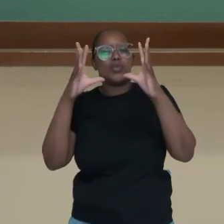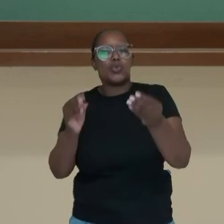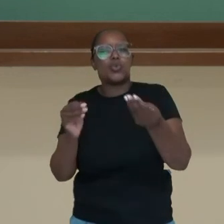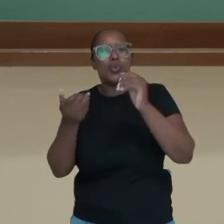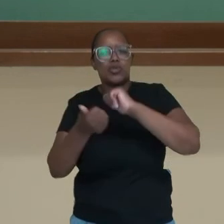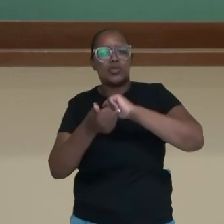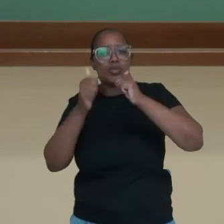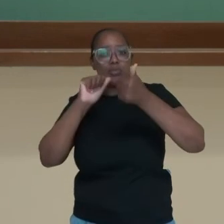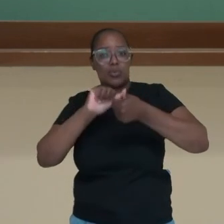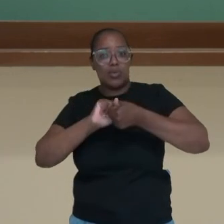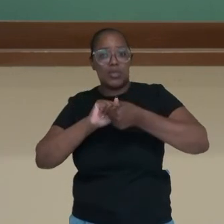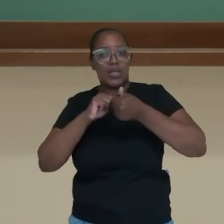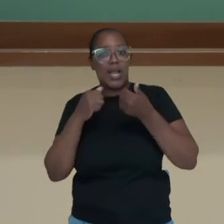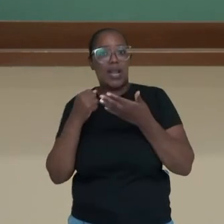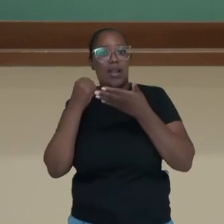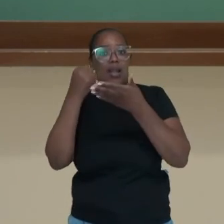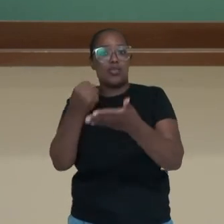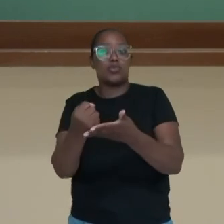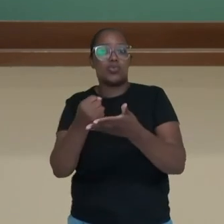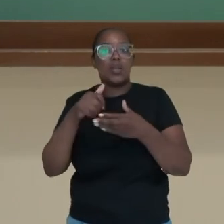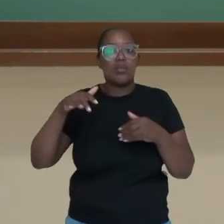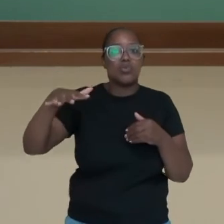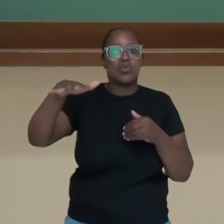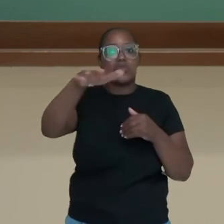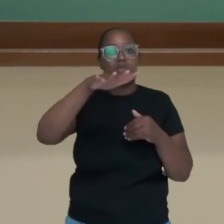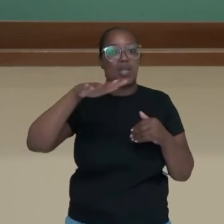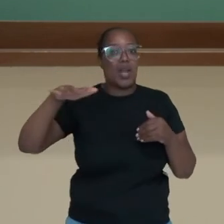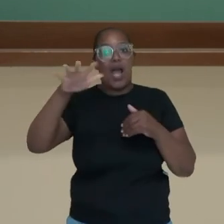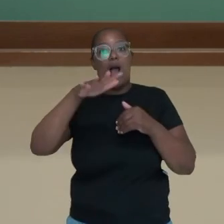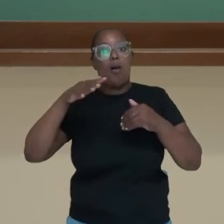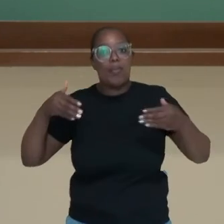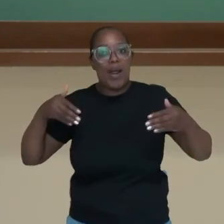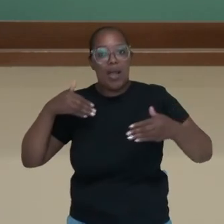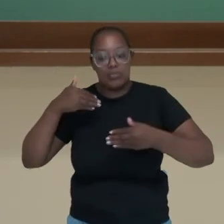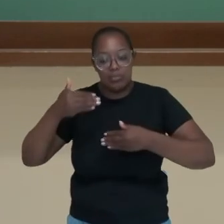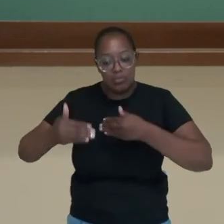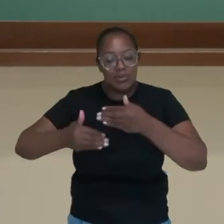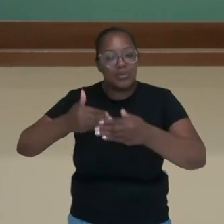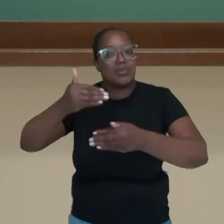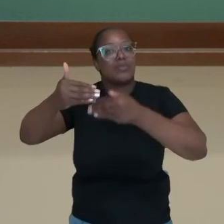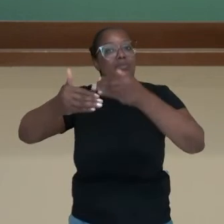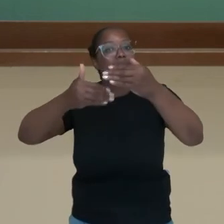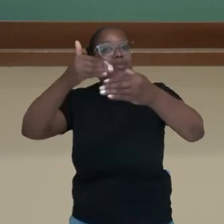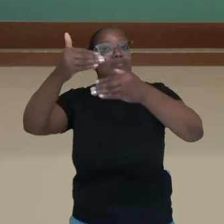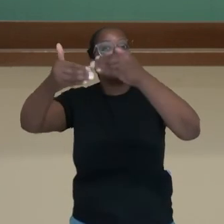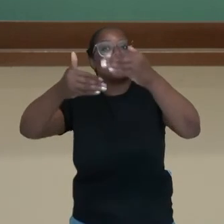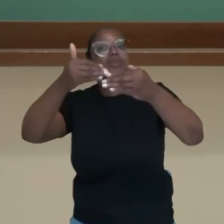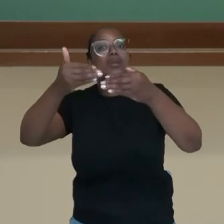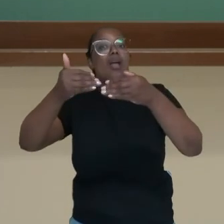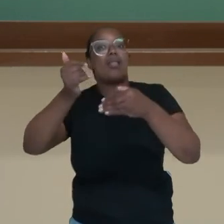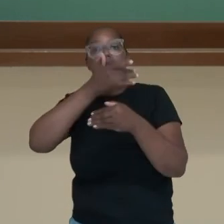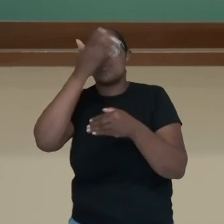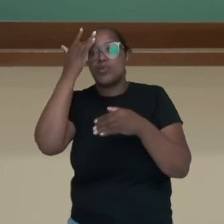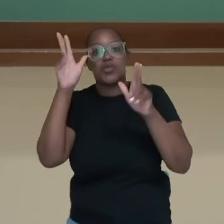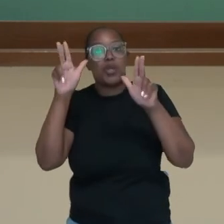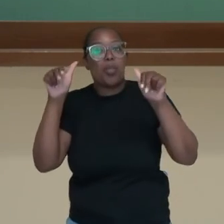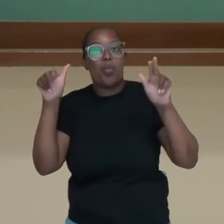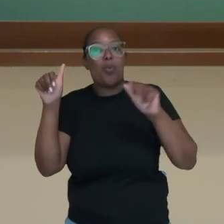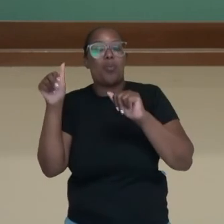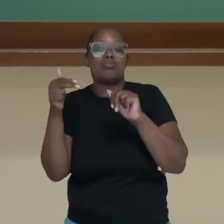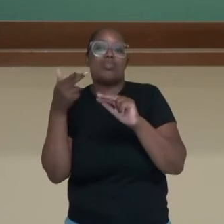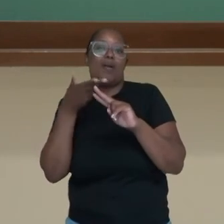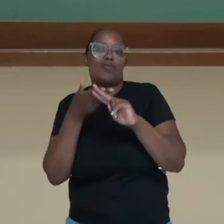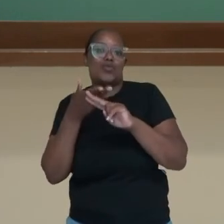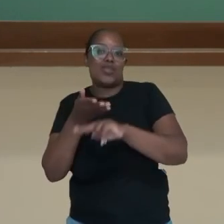ele contribui de uma forma geral para o desenvolvimento de quem o pratica. Além